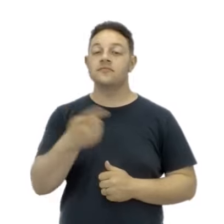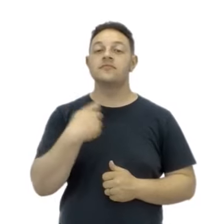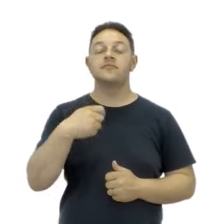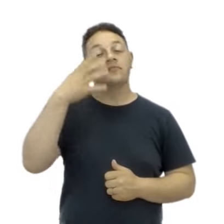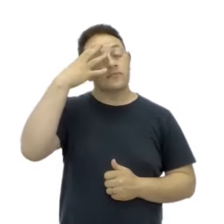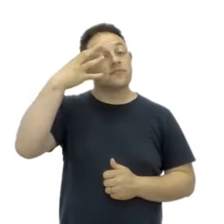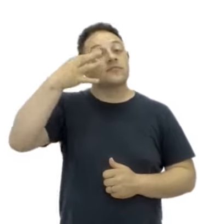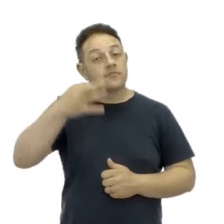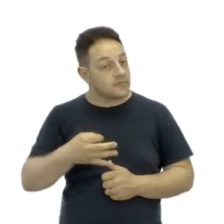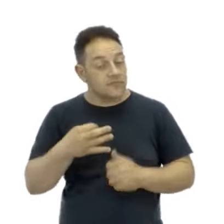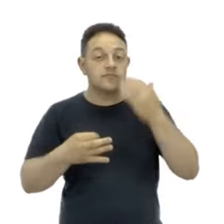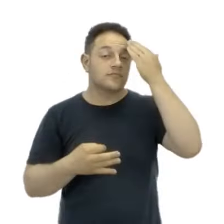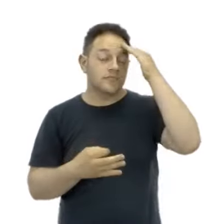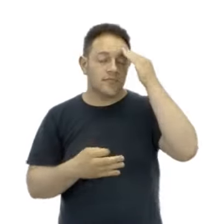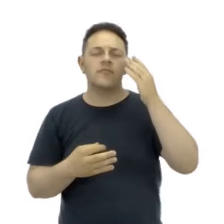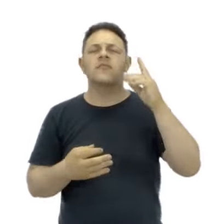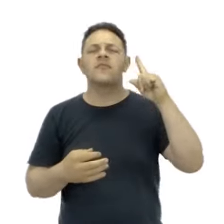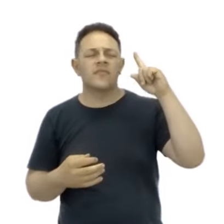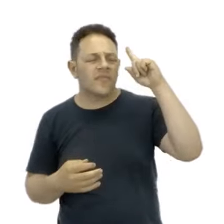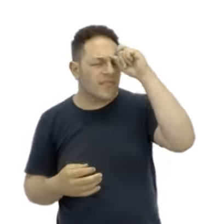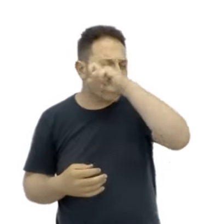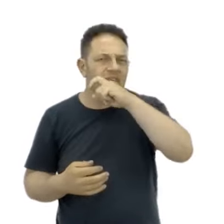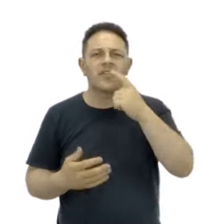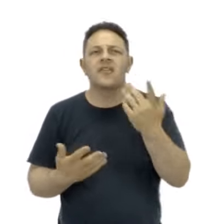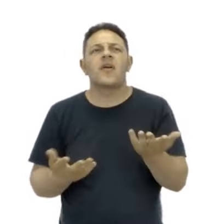Compreender quais dificuldades